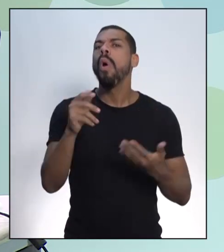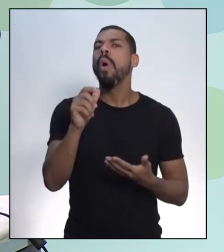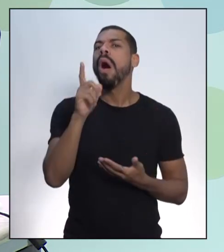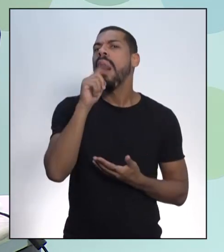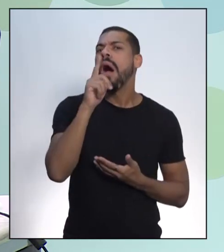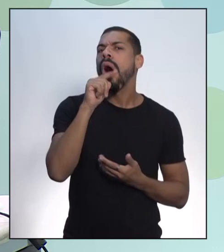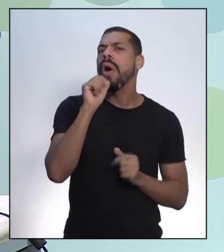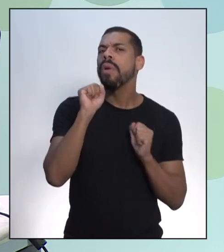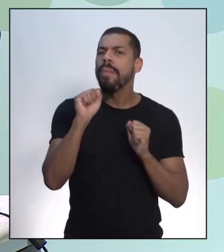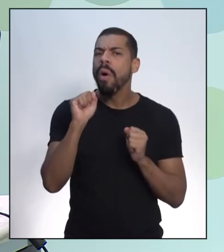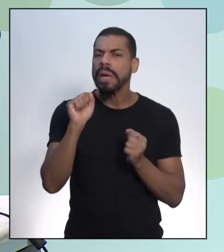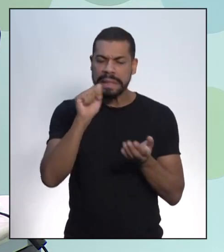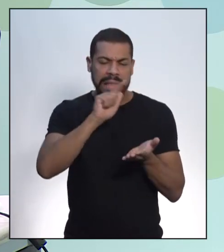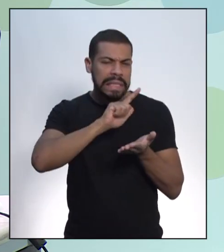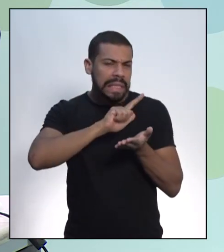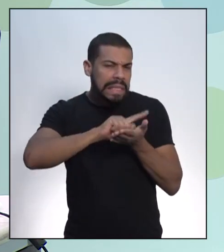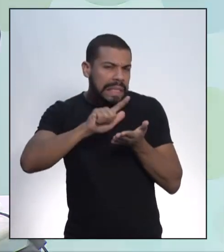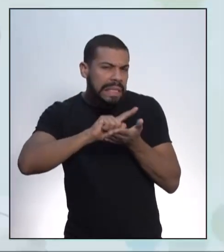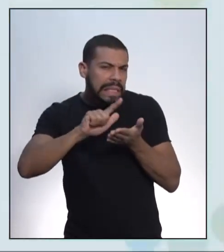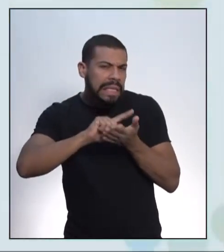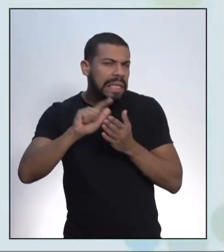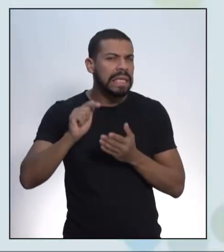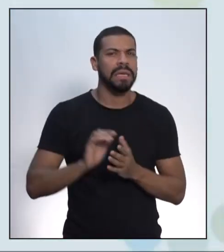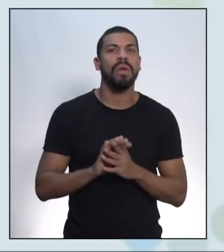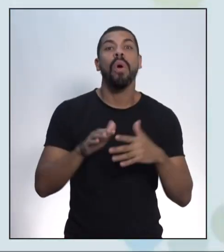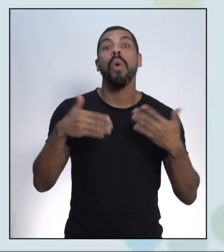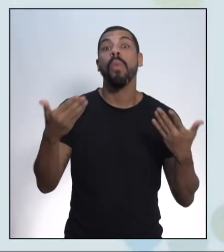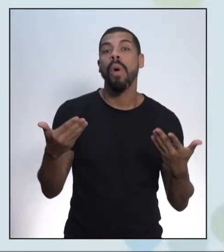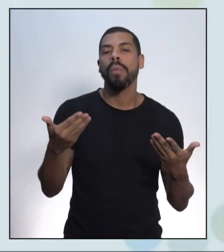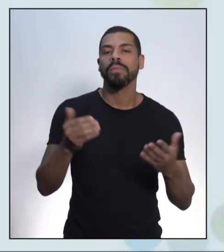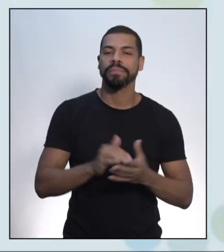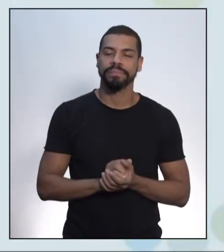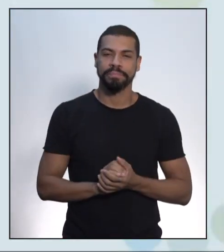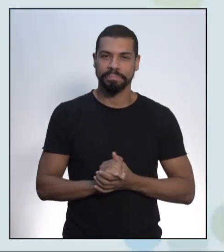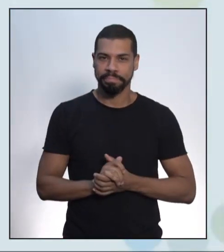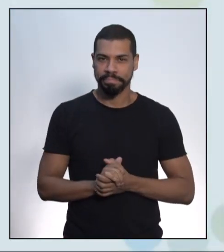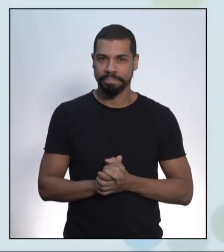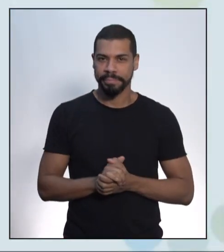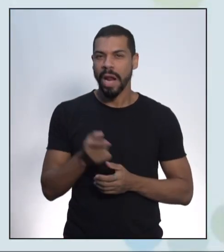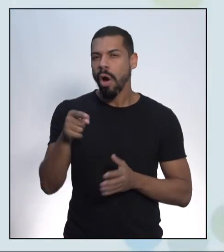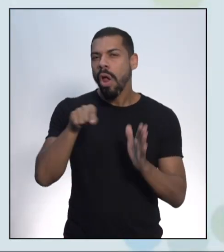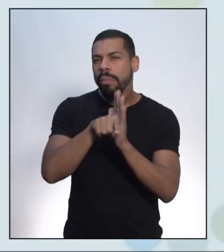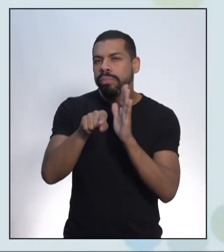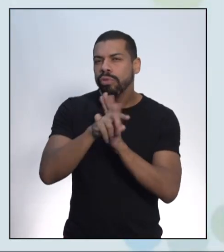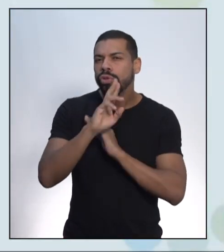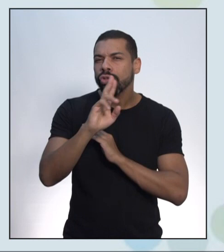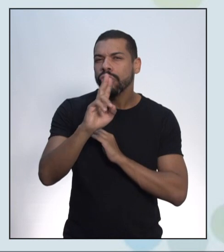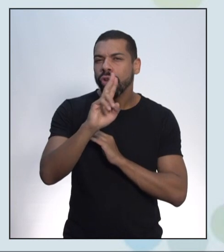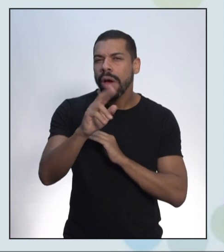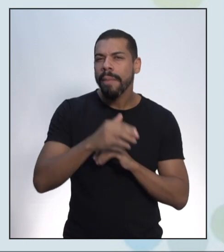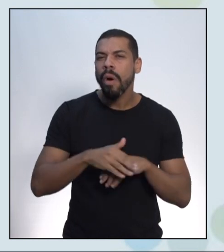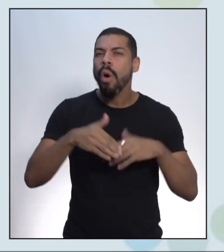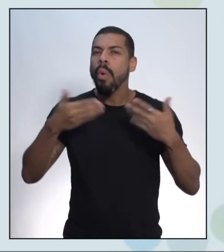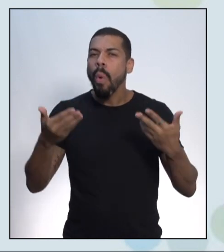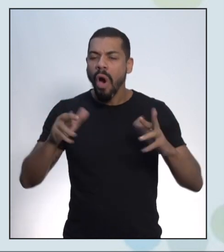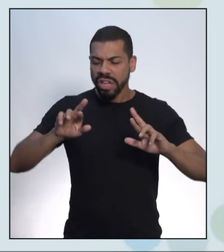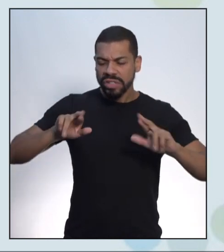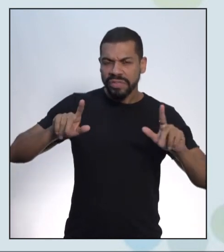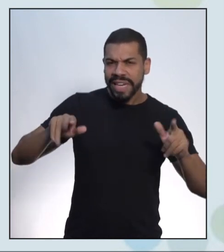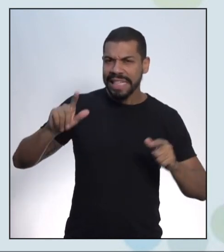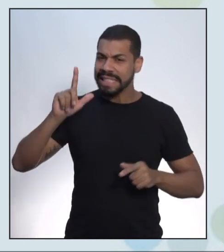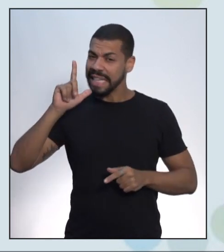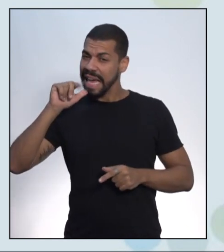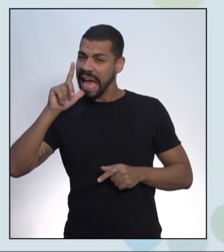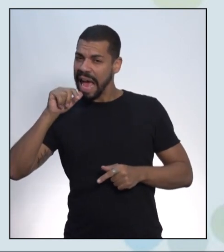a água pura ou água potável? Então, eu queria que vocês respondessem mais um tempinho para vocês responder para nós. Qual é a diferença entre a